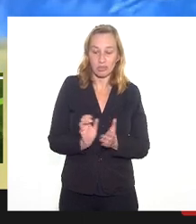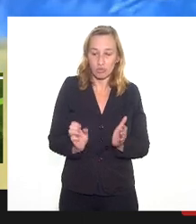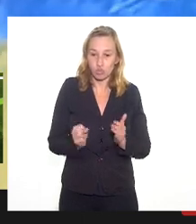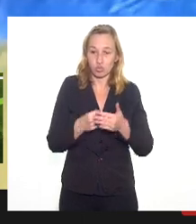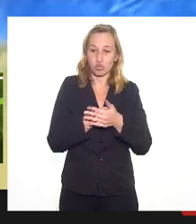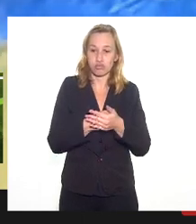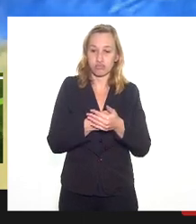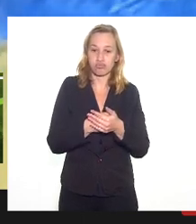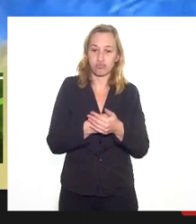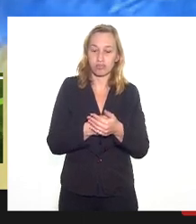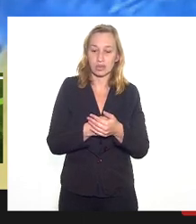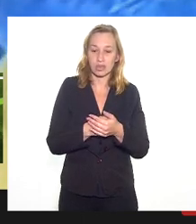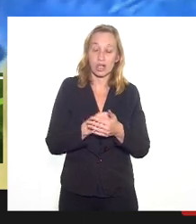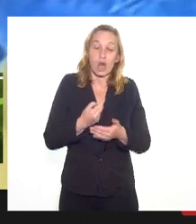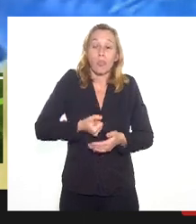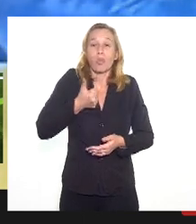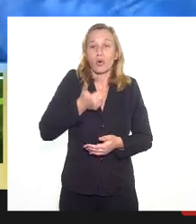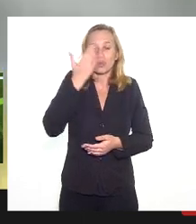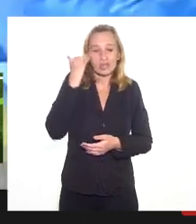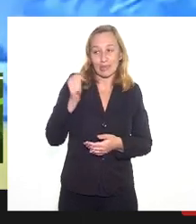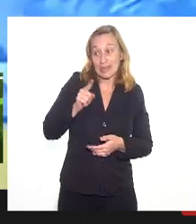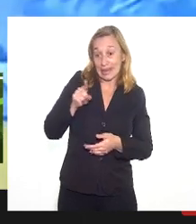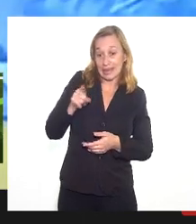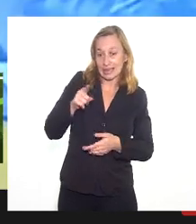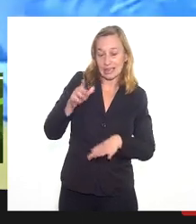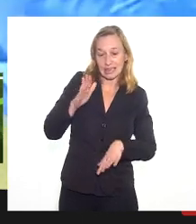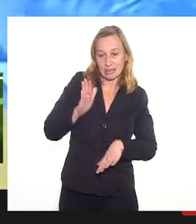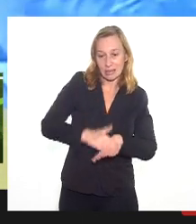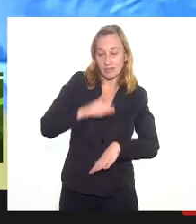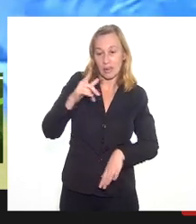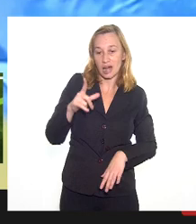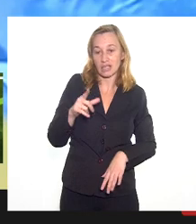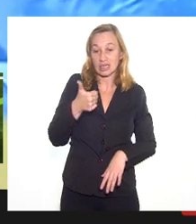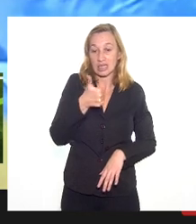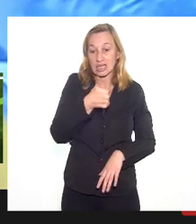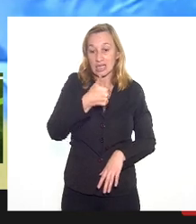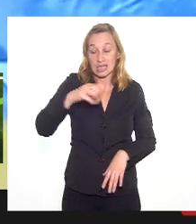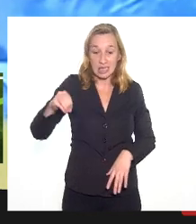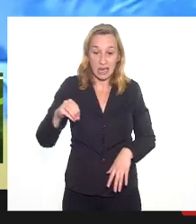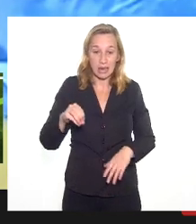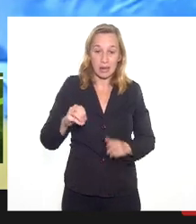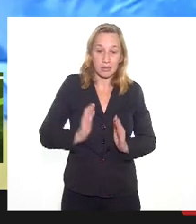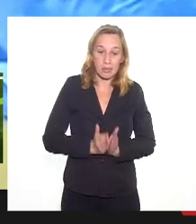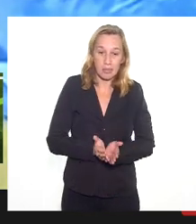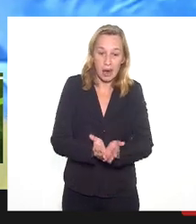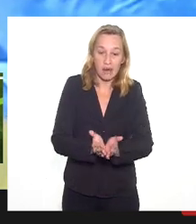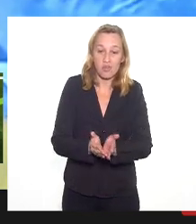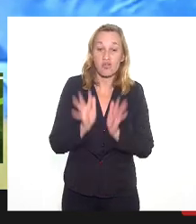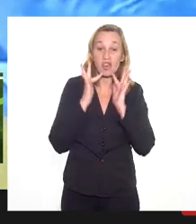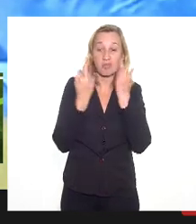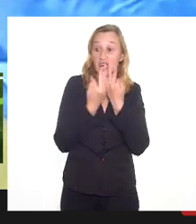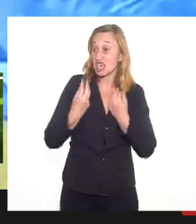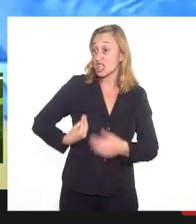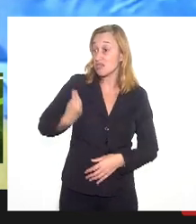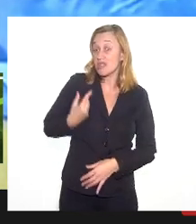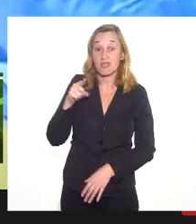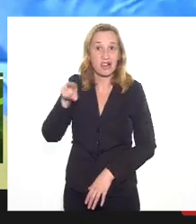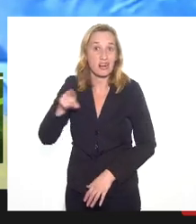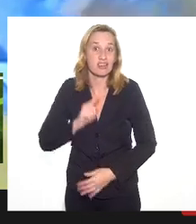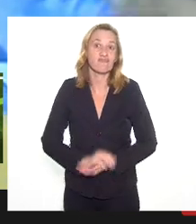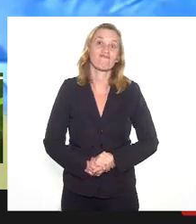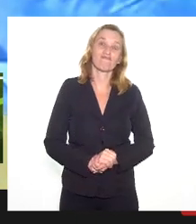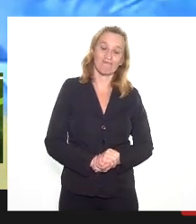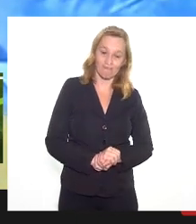vermelha. Poucos sabem que ali embaixo tem mais de 100 barcos, mais de 100 famílias que vivem ali numa área